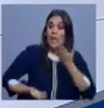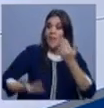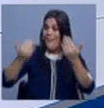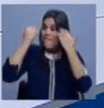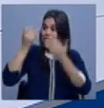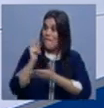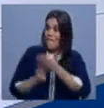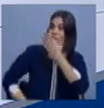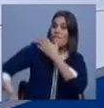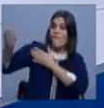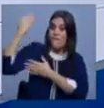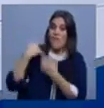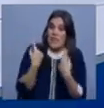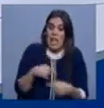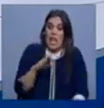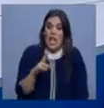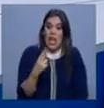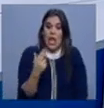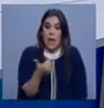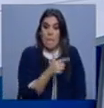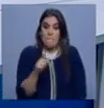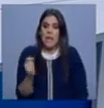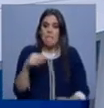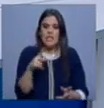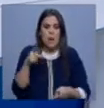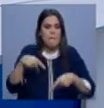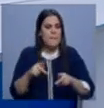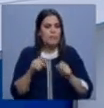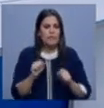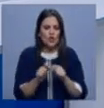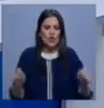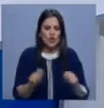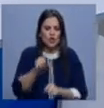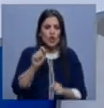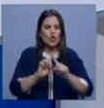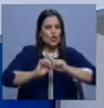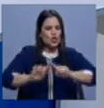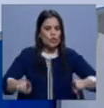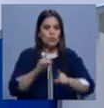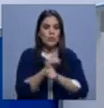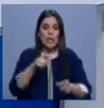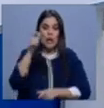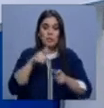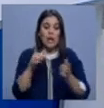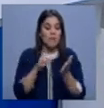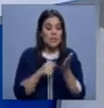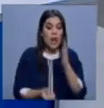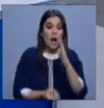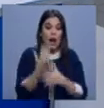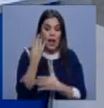tinha o Hubble, só que eles têm métodos de medição muito diferentes. Portanto, os astrónomos também tiveram que criar um algoritmo, digamos assim,